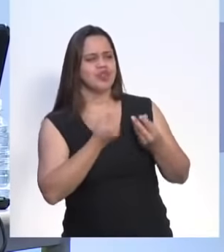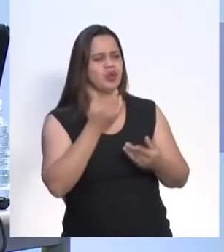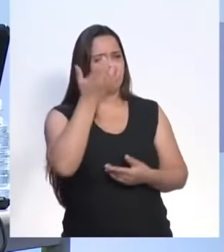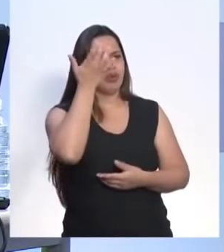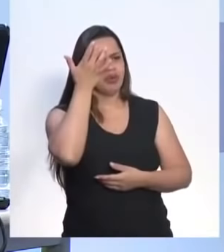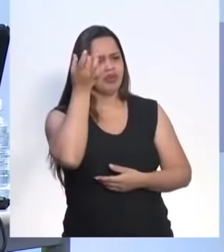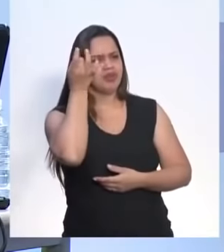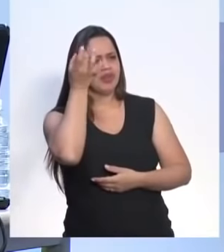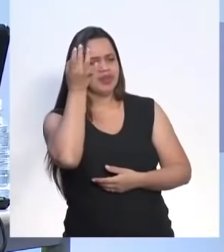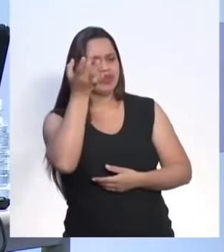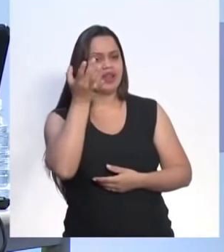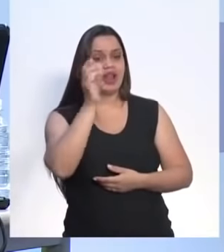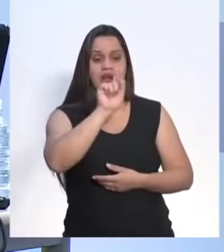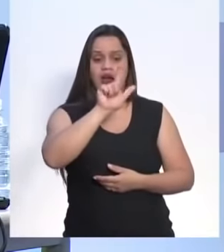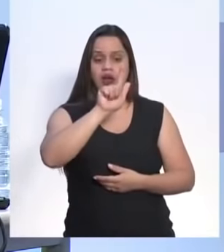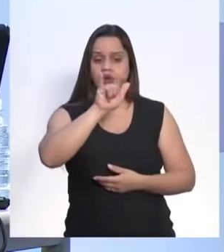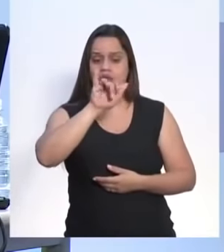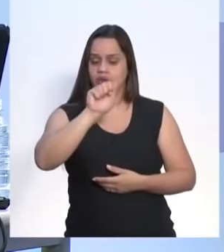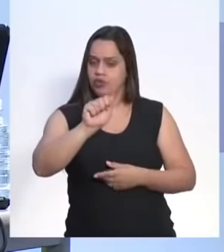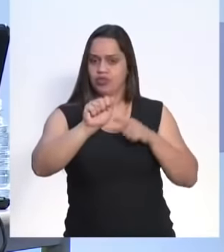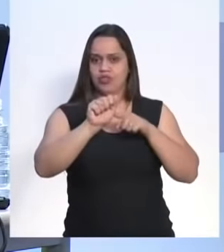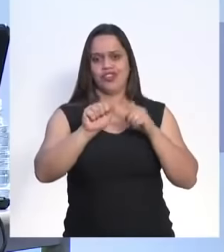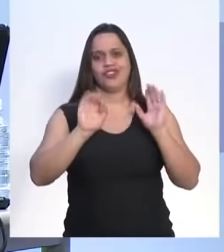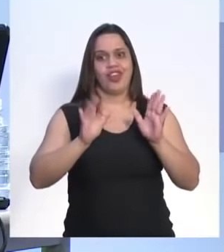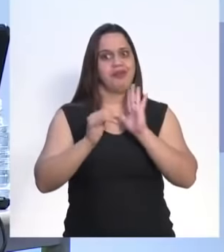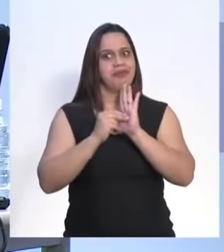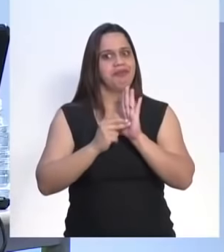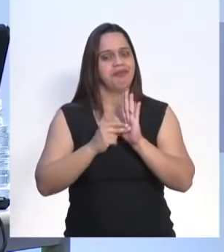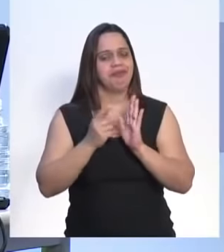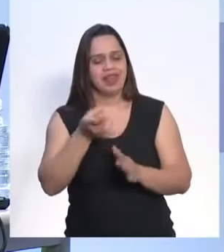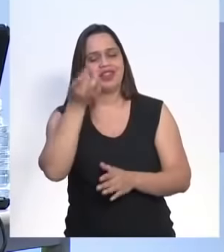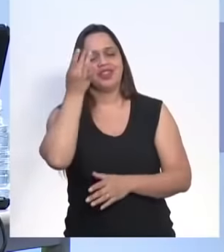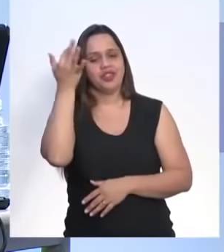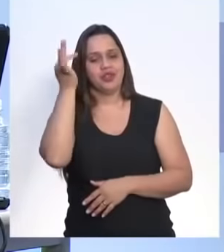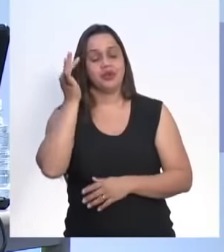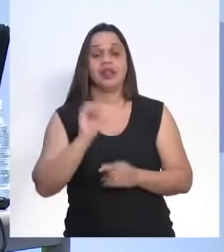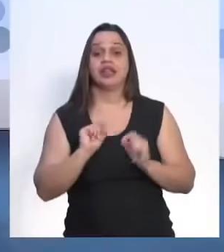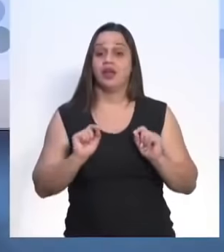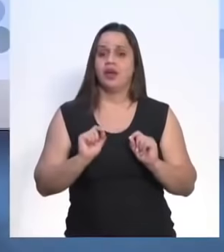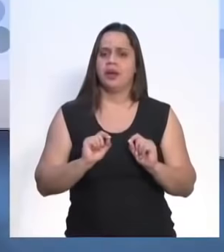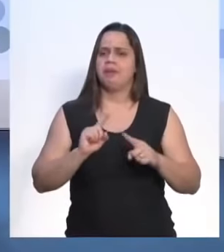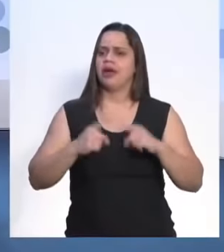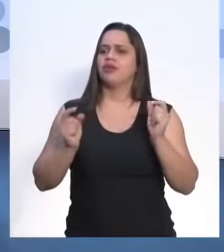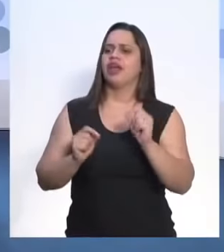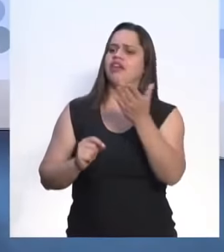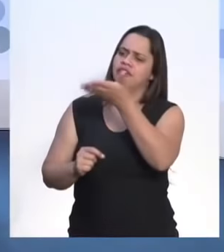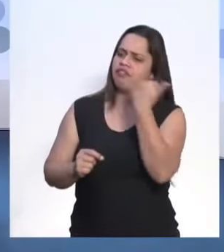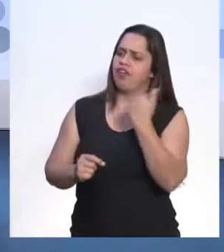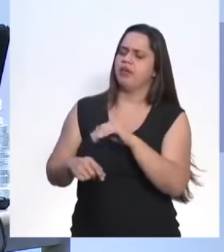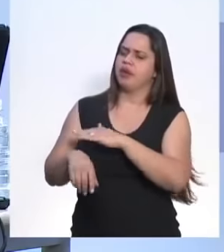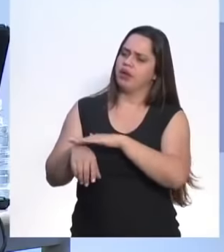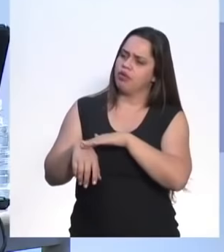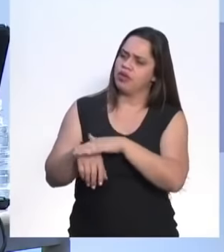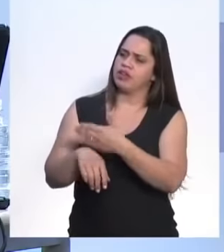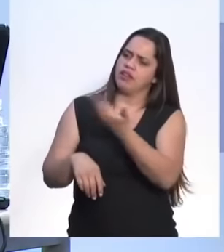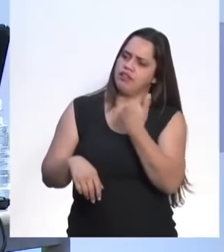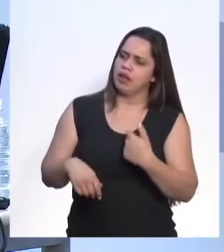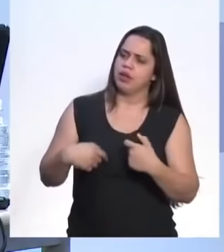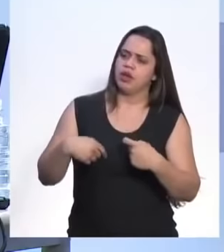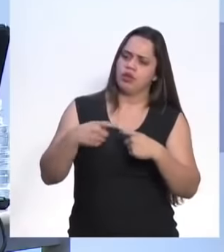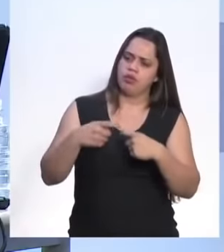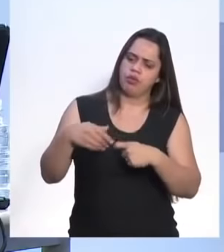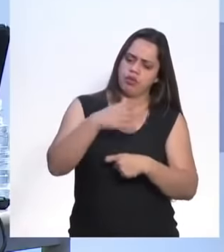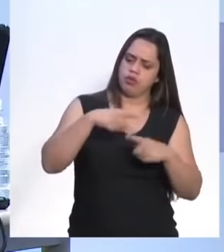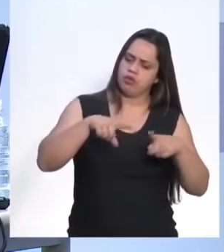na algia na cabeça, já dando um significado. E o que seria isso? Ah, passa lá no meu consultório para examinar. Então, eles se encontraram, de repente,